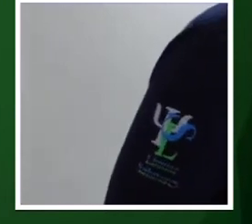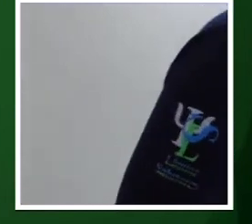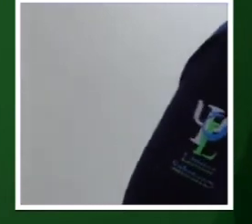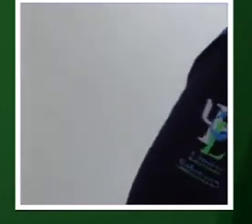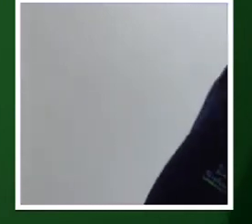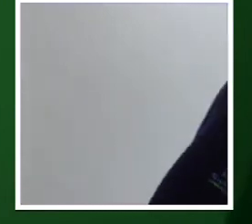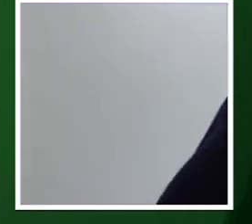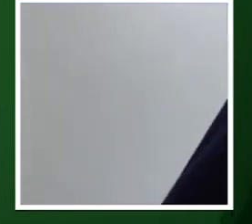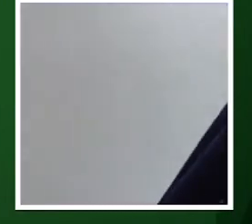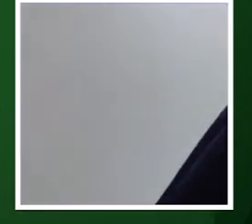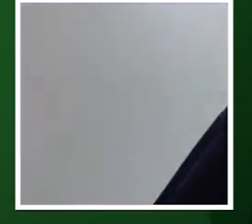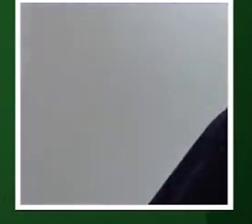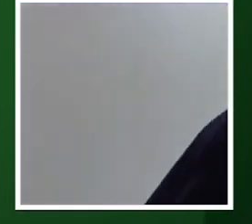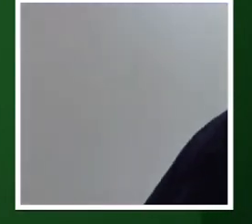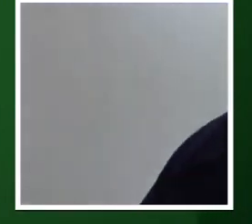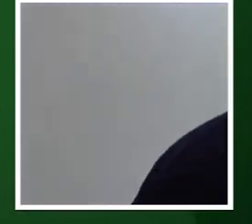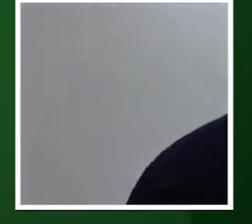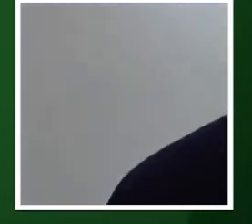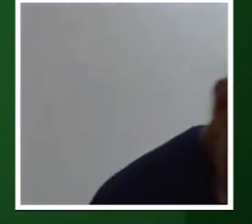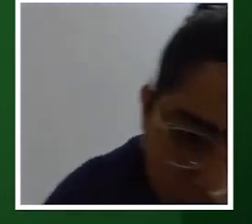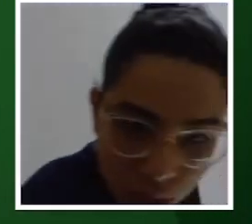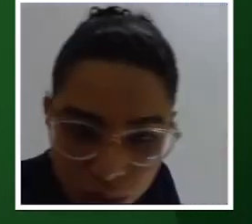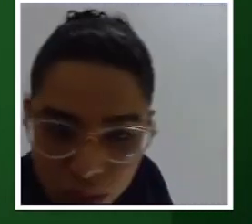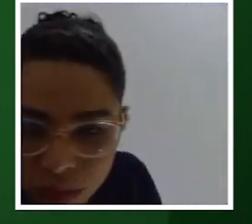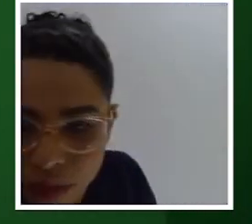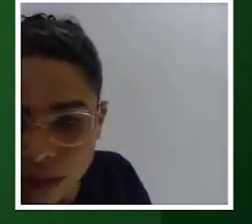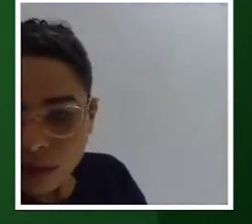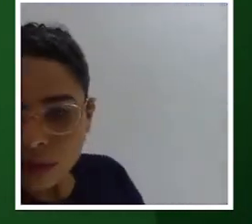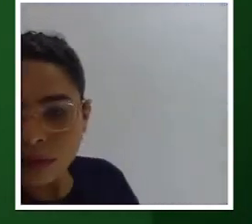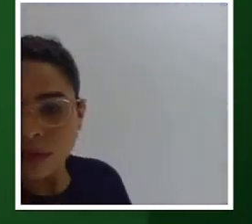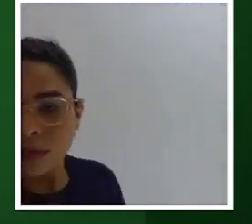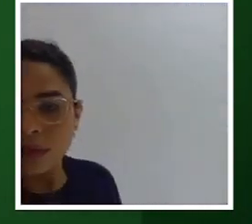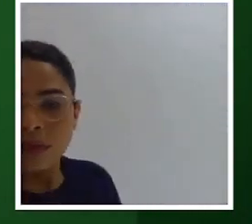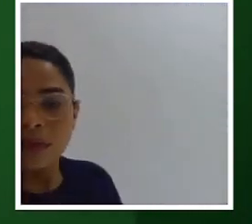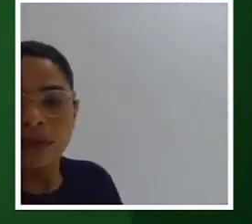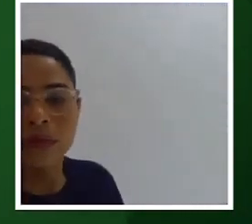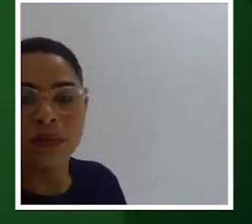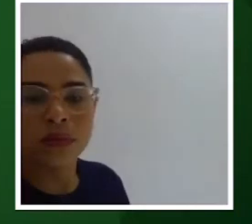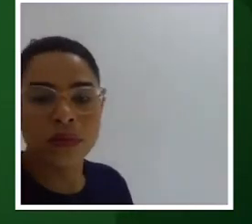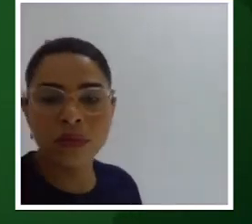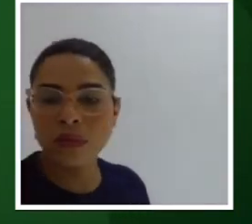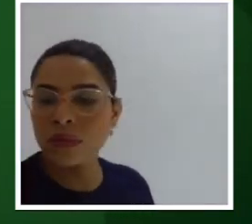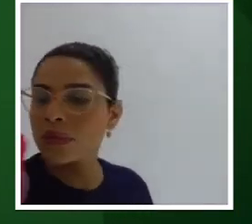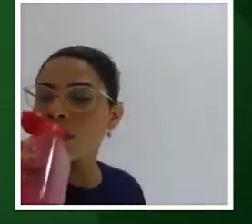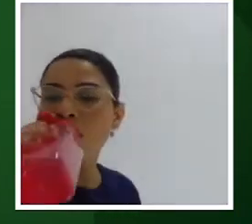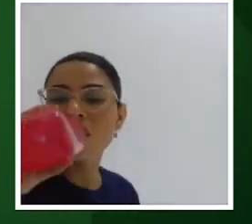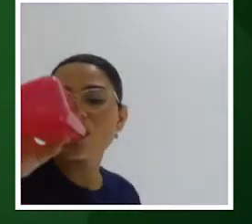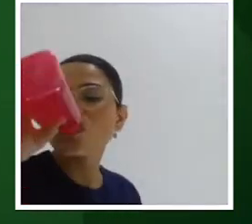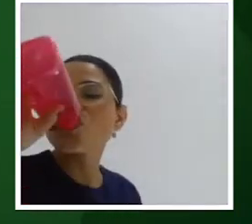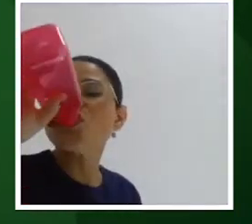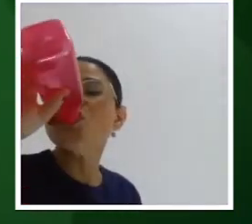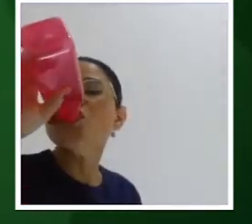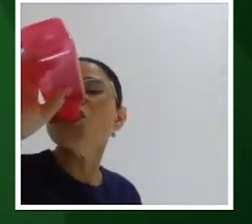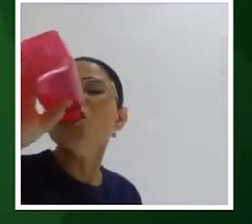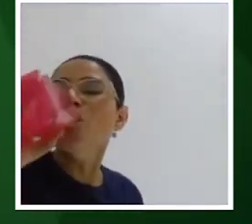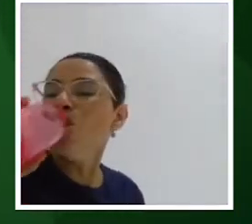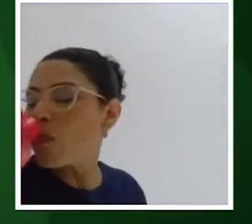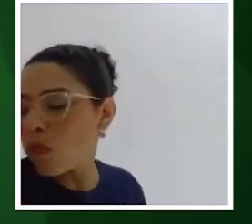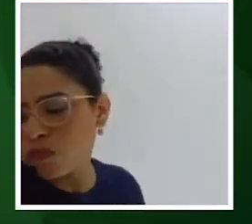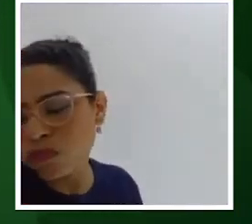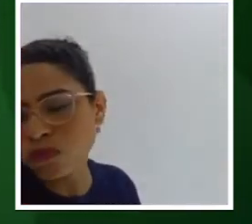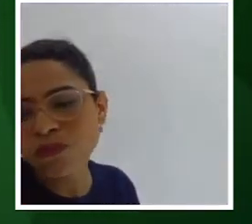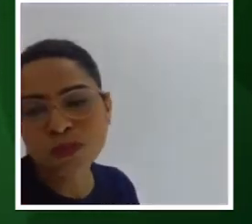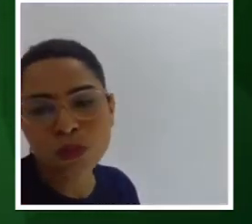de três abordagens específicas que é a aquisição do conhecimento aprofundamento do conhecimento e